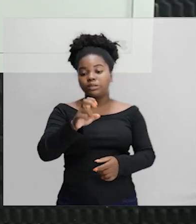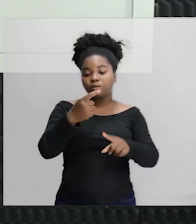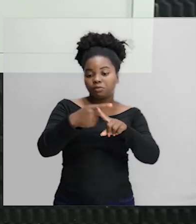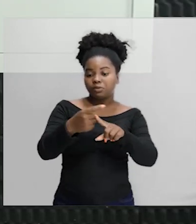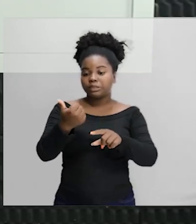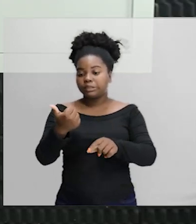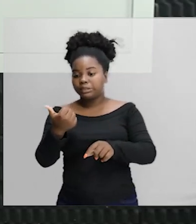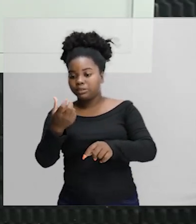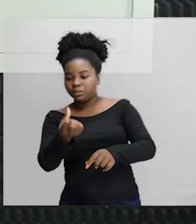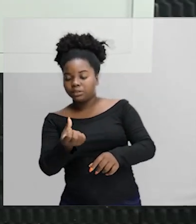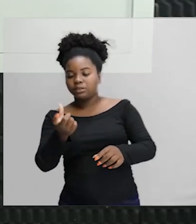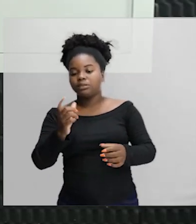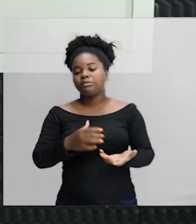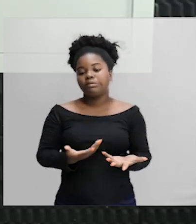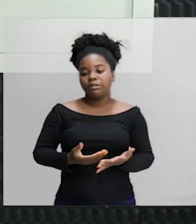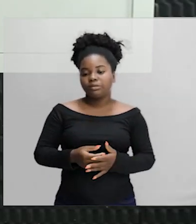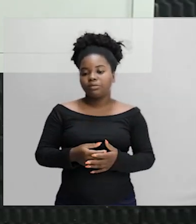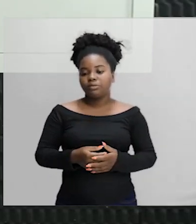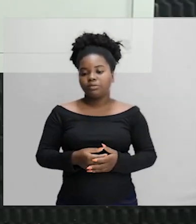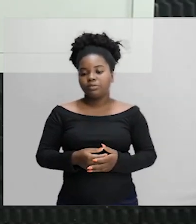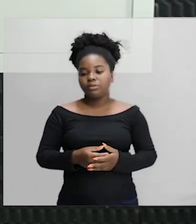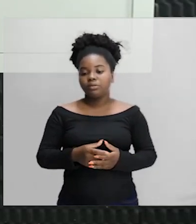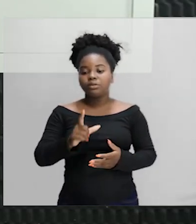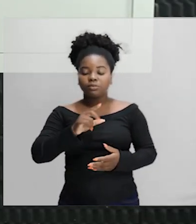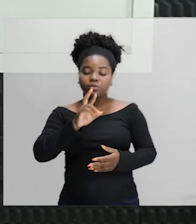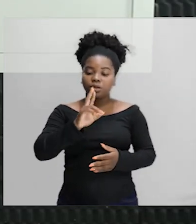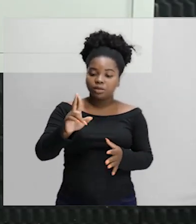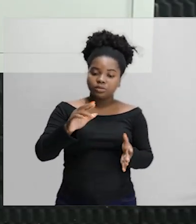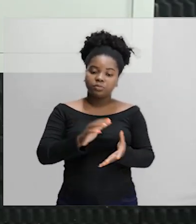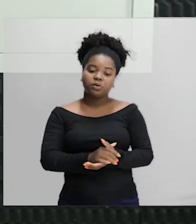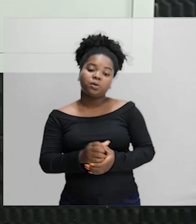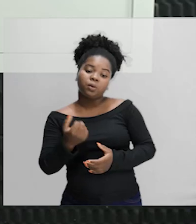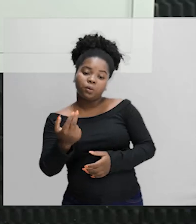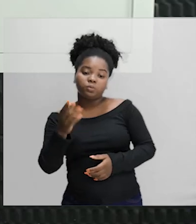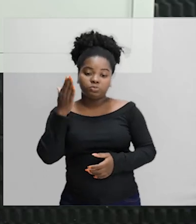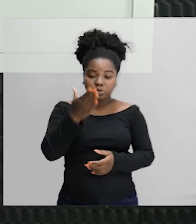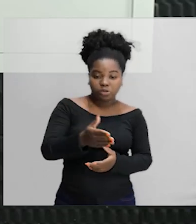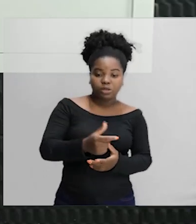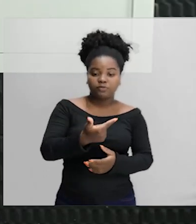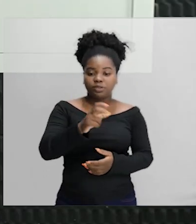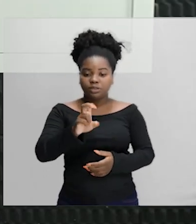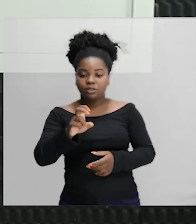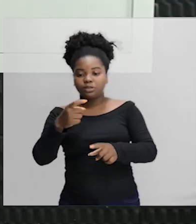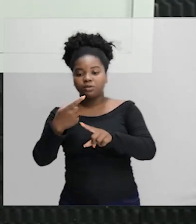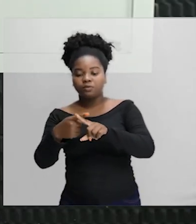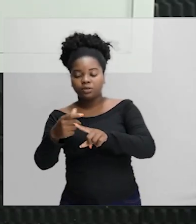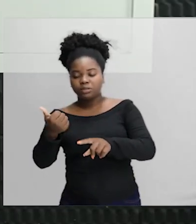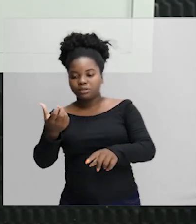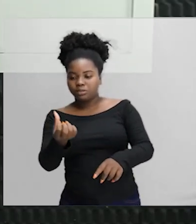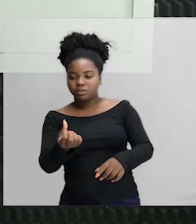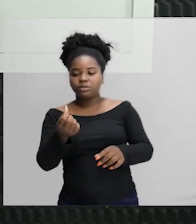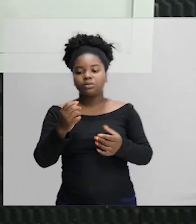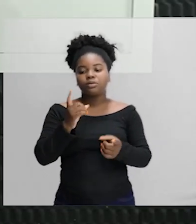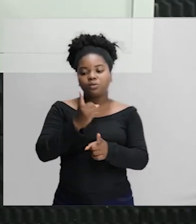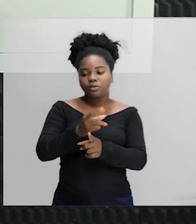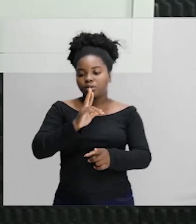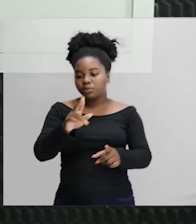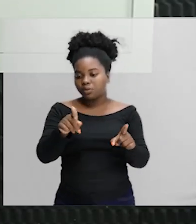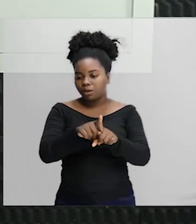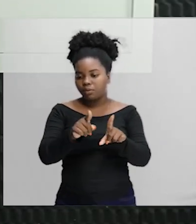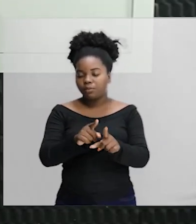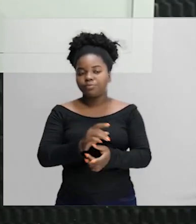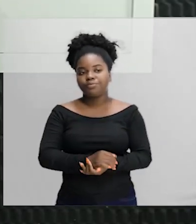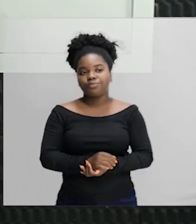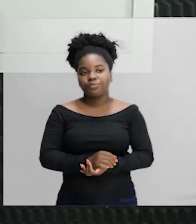faz. Nós teremos aí o resultado. Ou fazer logo 25 vezes 16, nós chegaremos aí ao resultado, né? Vou fazer o